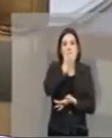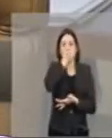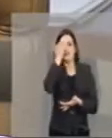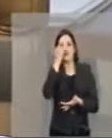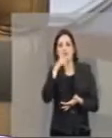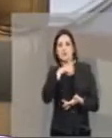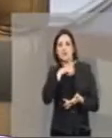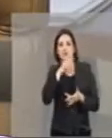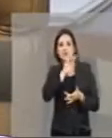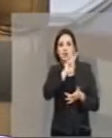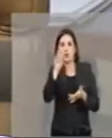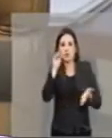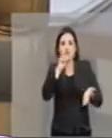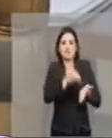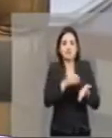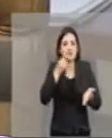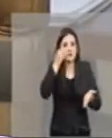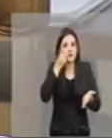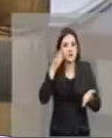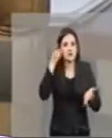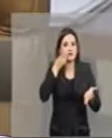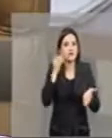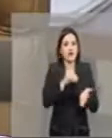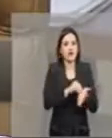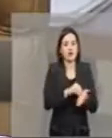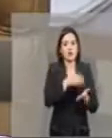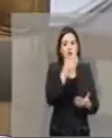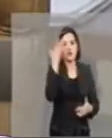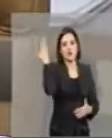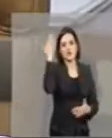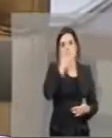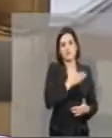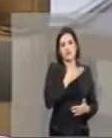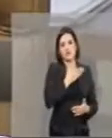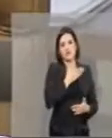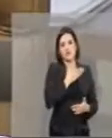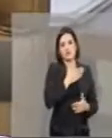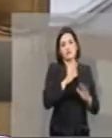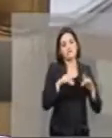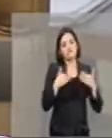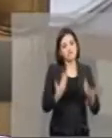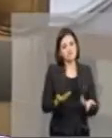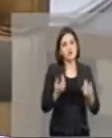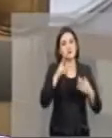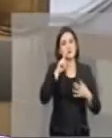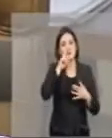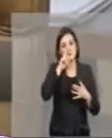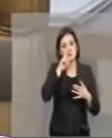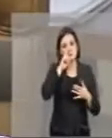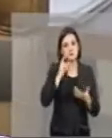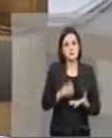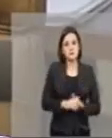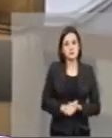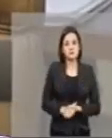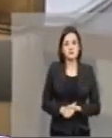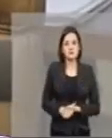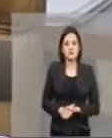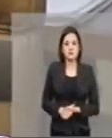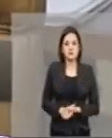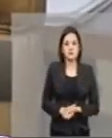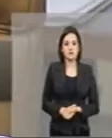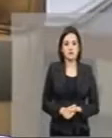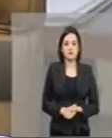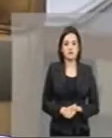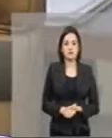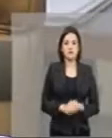pessoas com prerrogativa de foro que teriam, portanto, de ter tido a observância da regra constitucional de competência deste